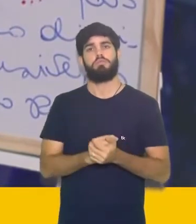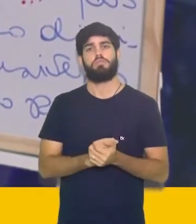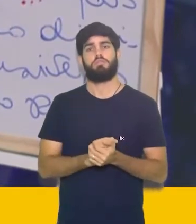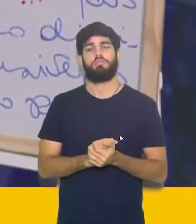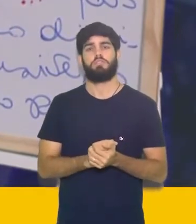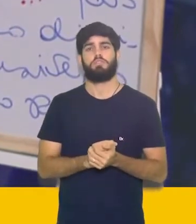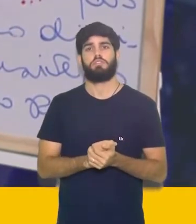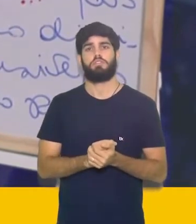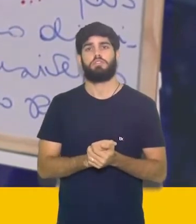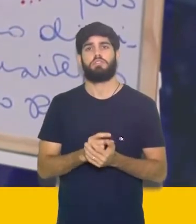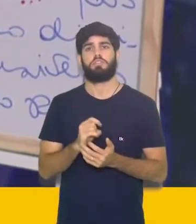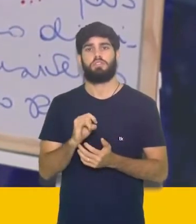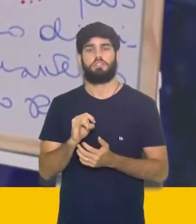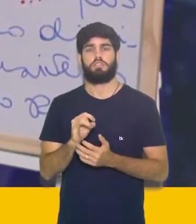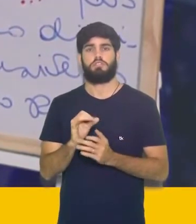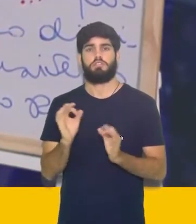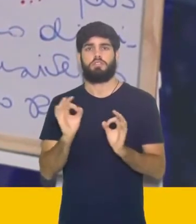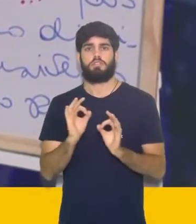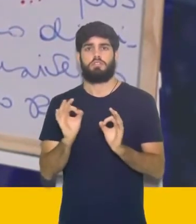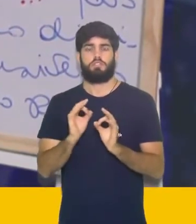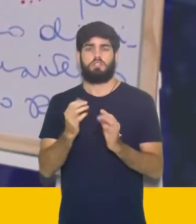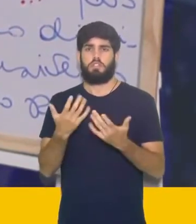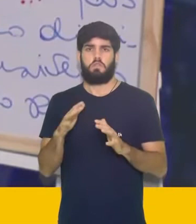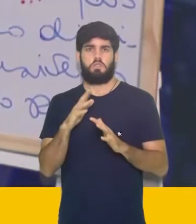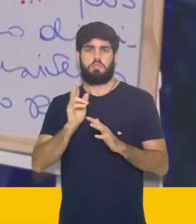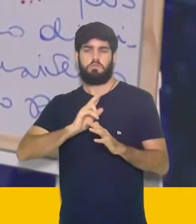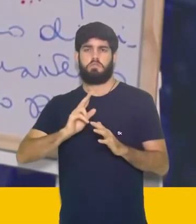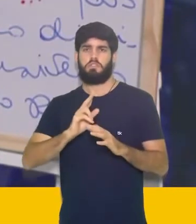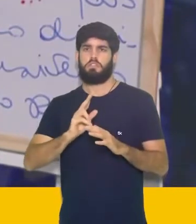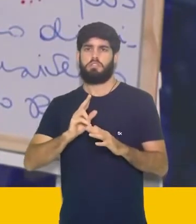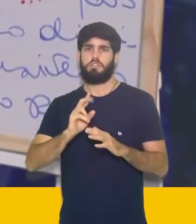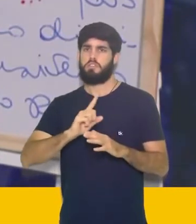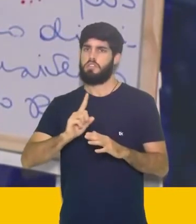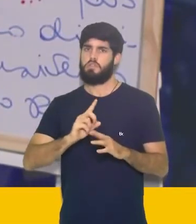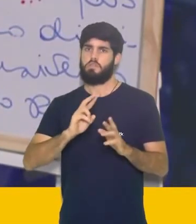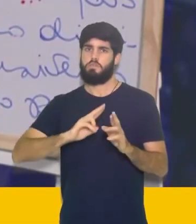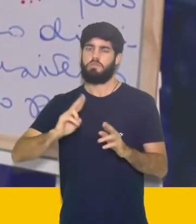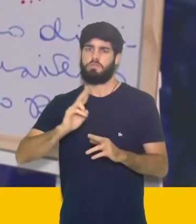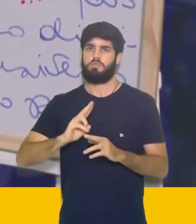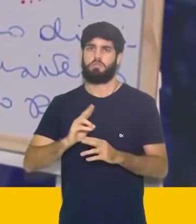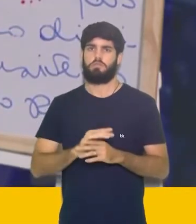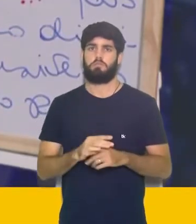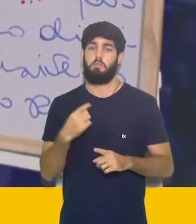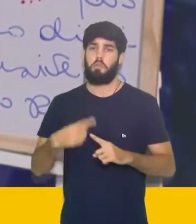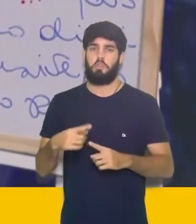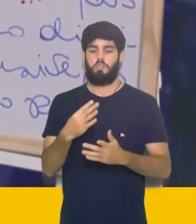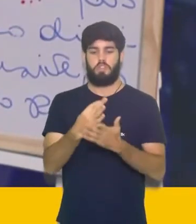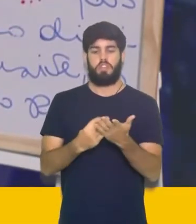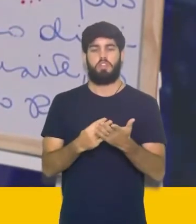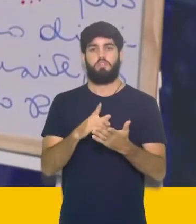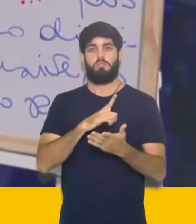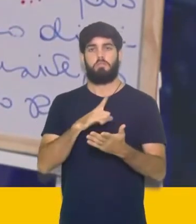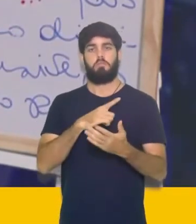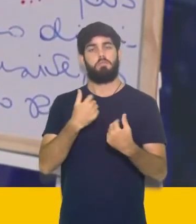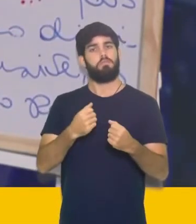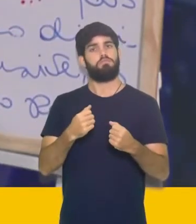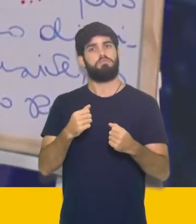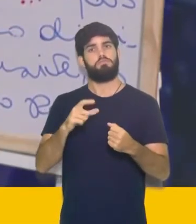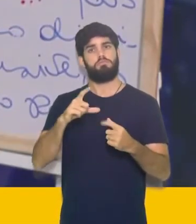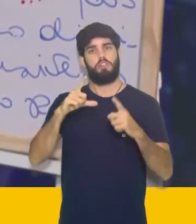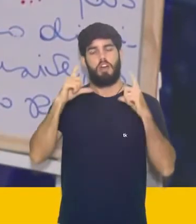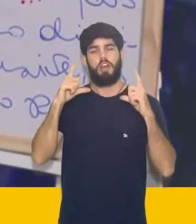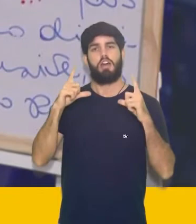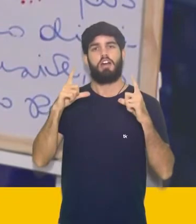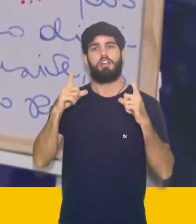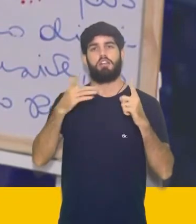Certo? Agora, se você não é assim, você não quer usar, você não usa. Porque o texto tem a cara do dono. Quando eu tô